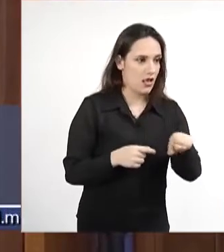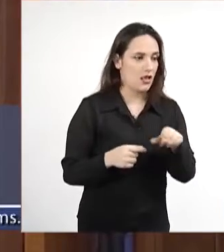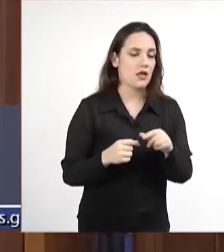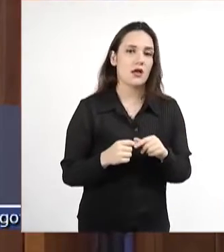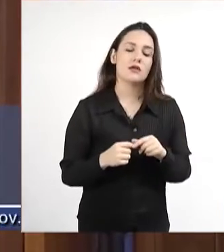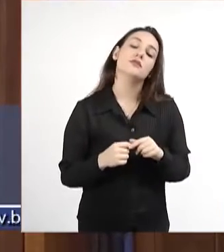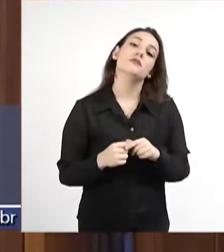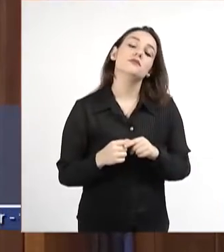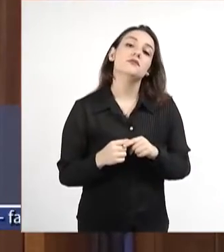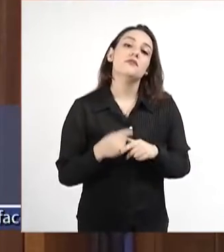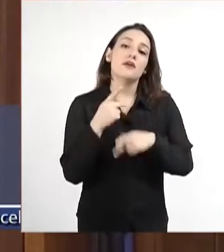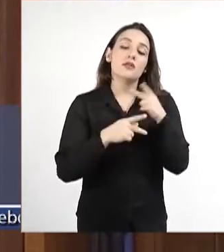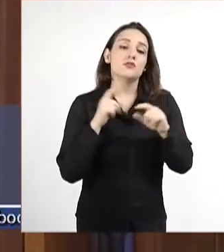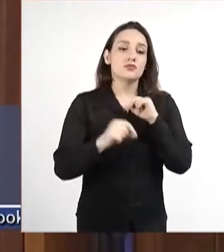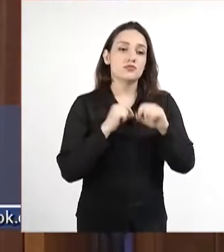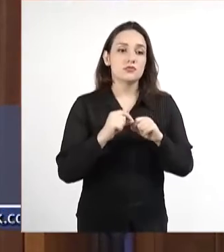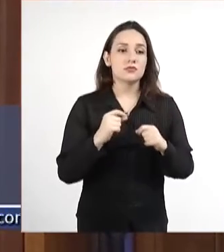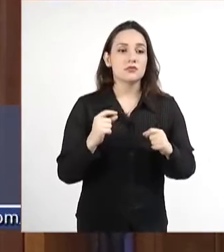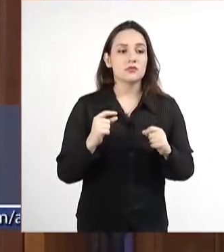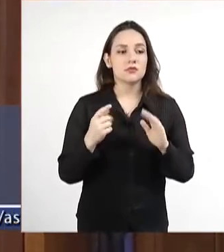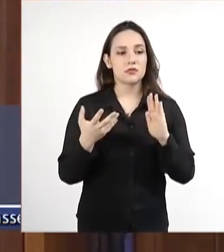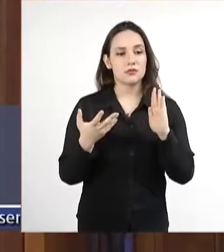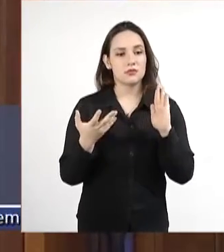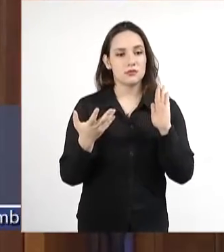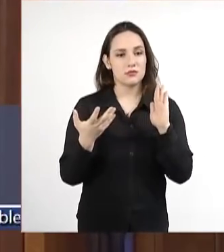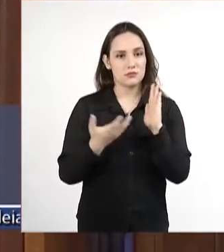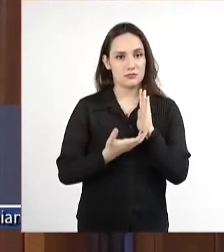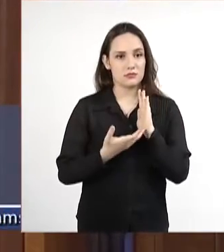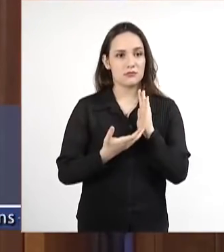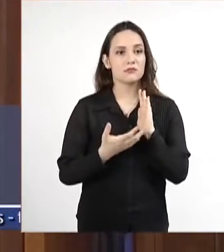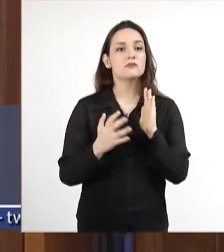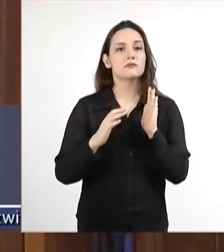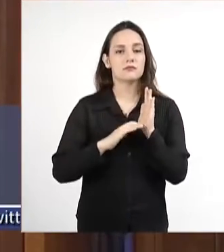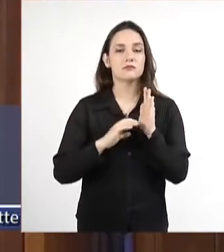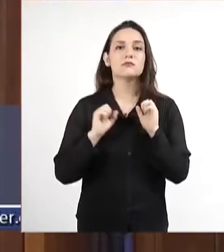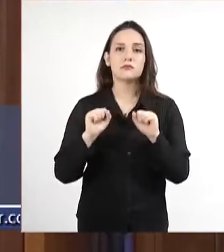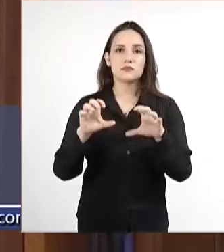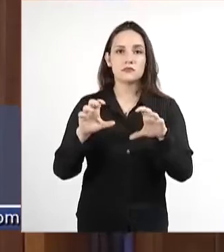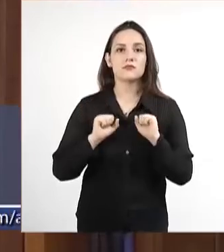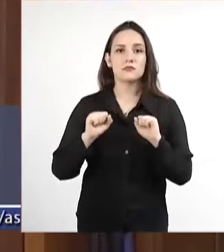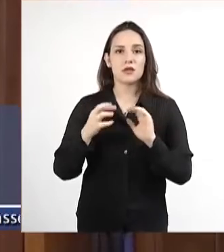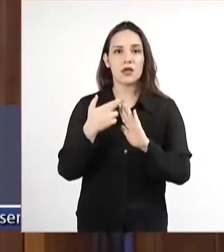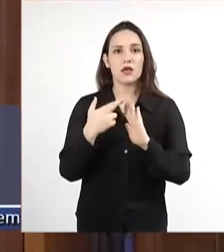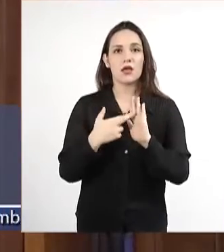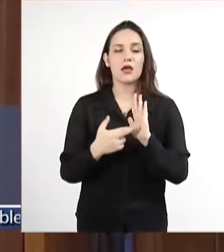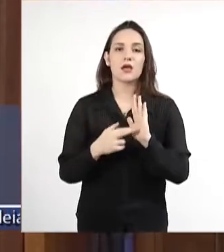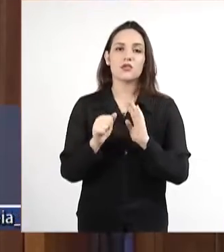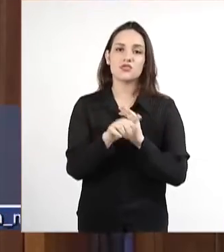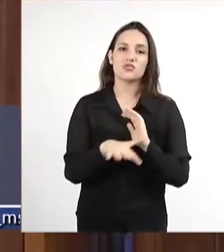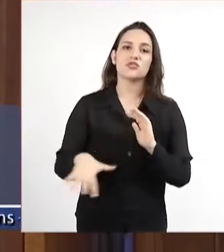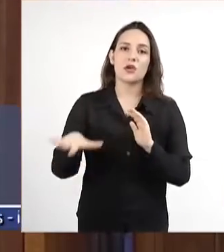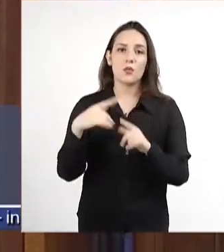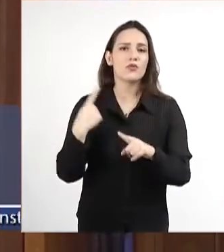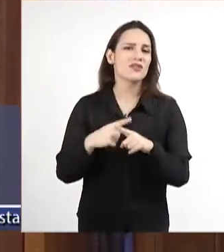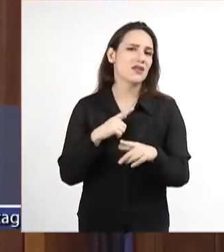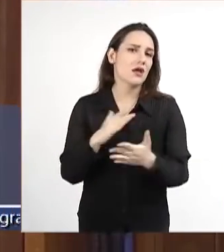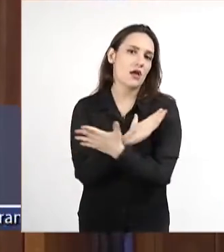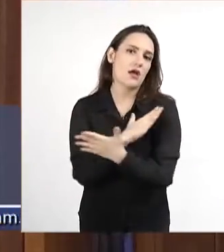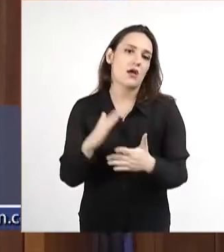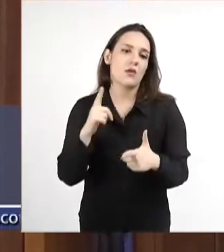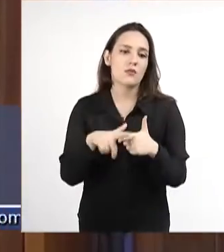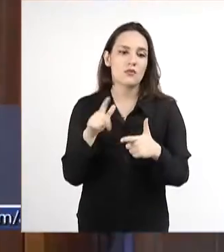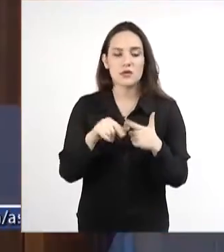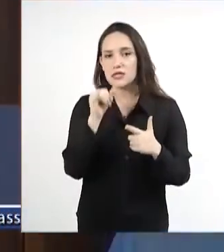a Câmara Municipal possa aderir à regra geral. Porque existem problemas, deputado Coronel Davi,